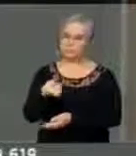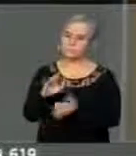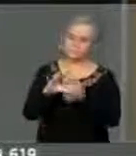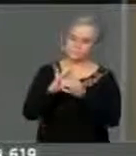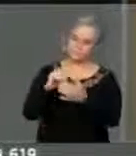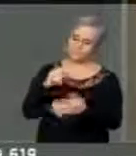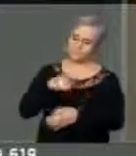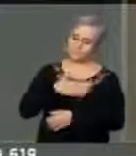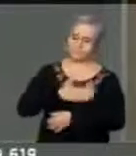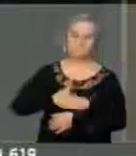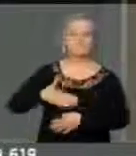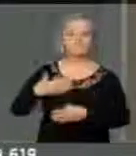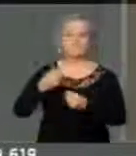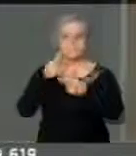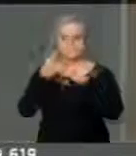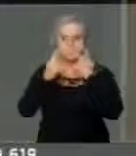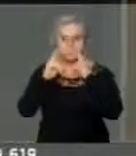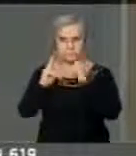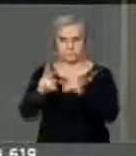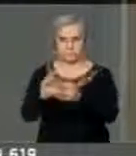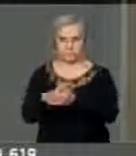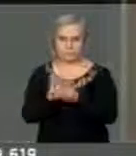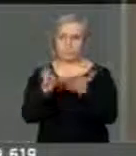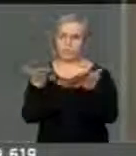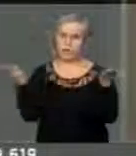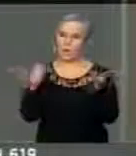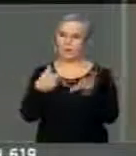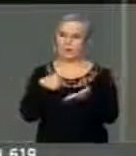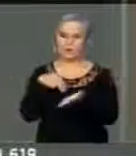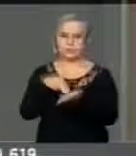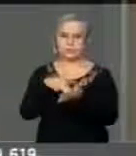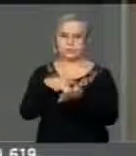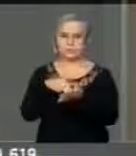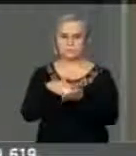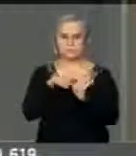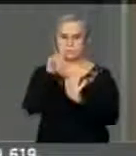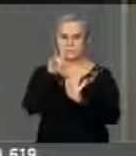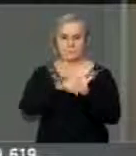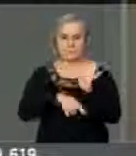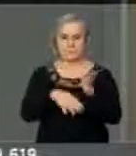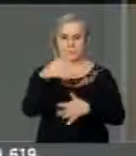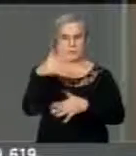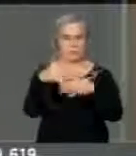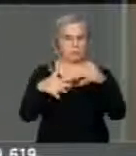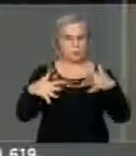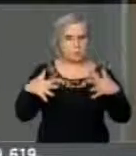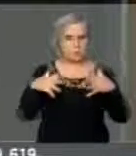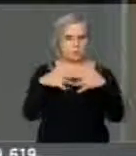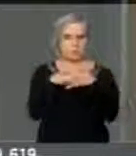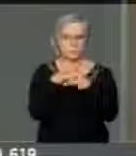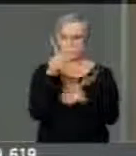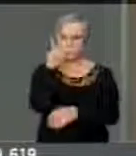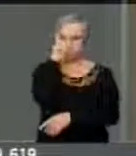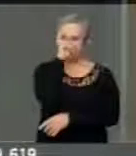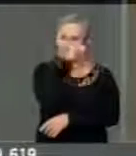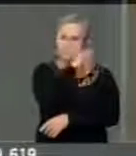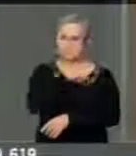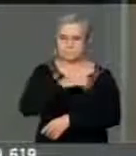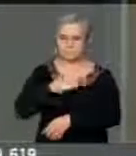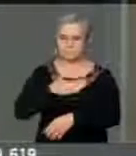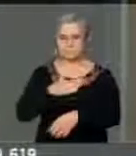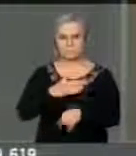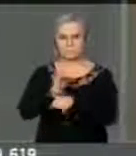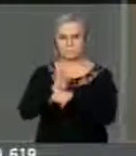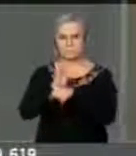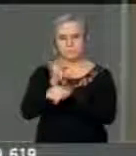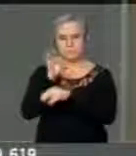assim precisasse. Mas o que me traz aqui hoje, presidente, é um decreto polêmico que foi instalado no meu estado do